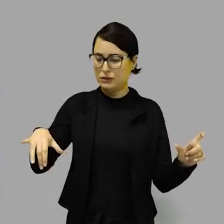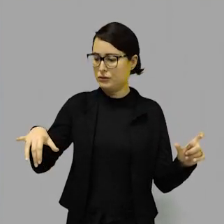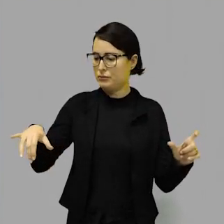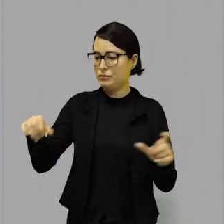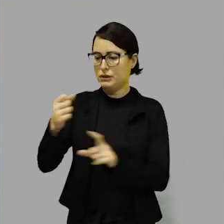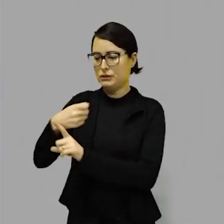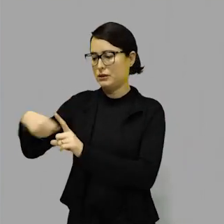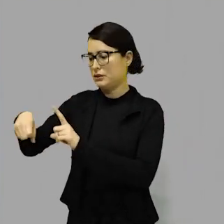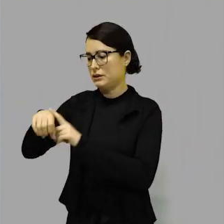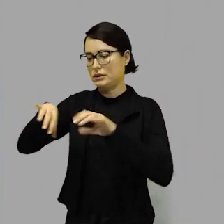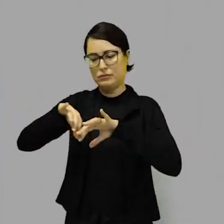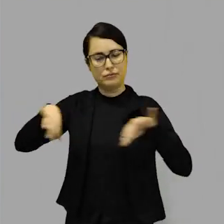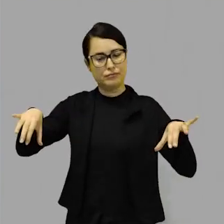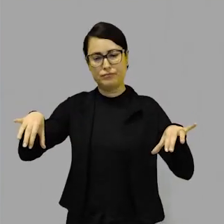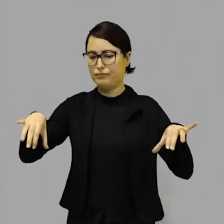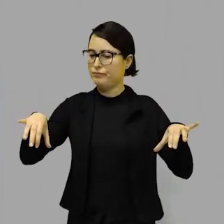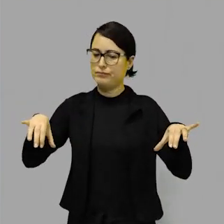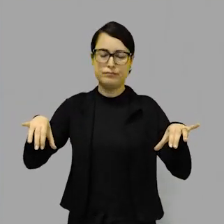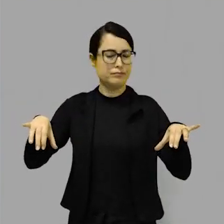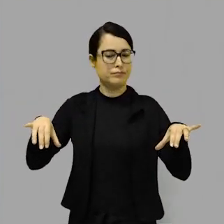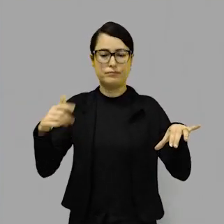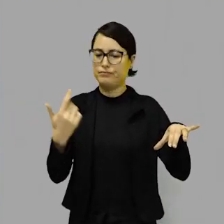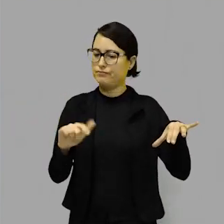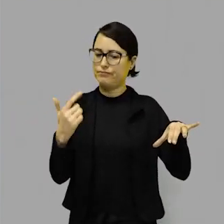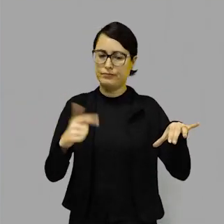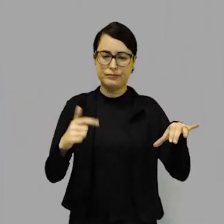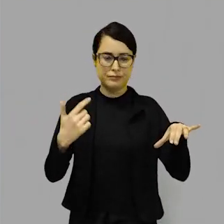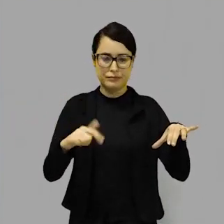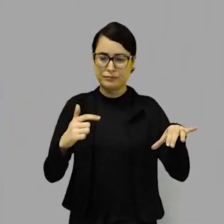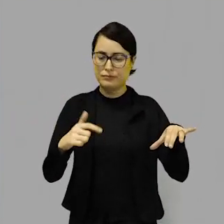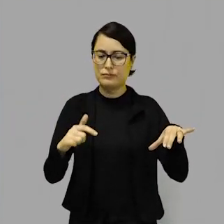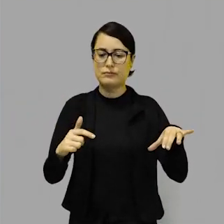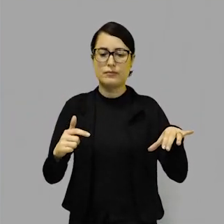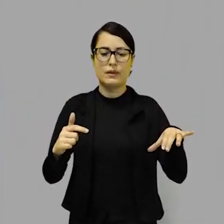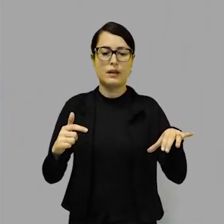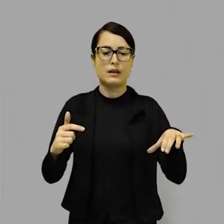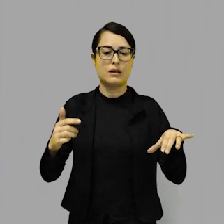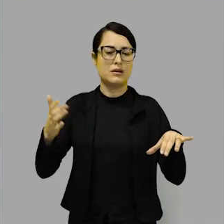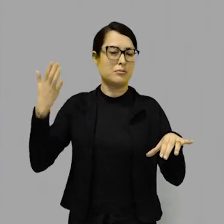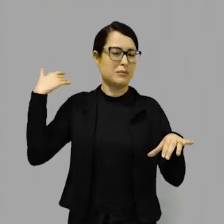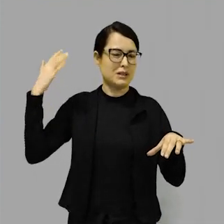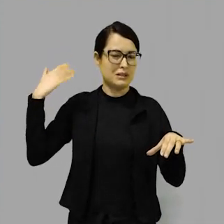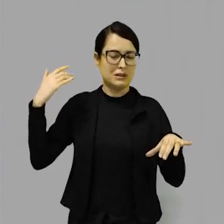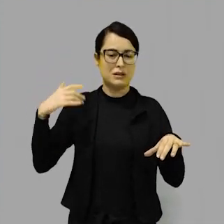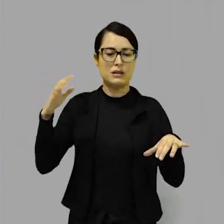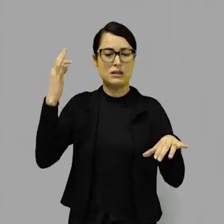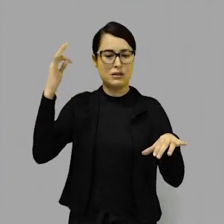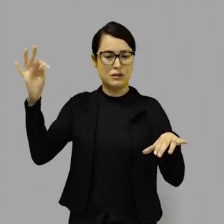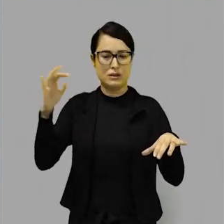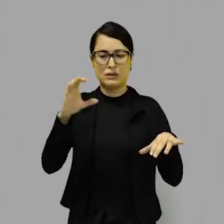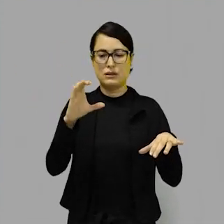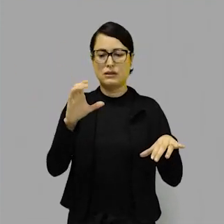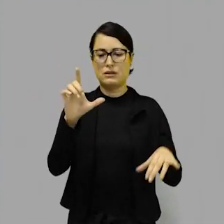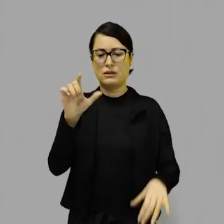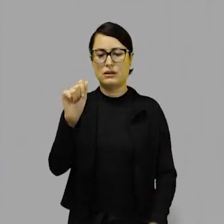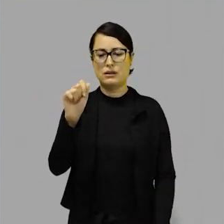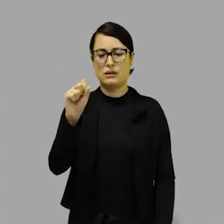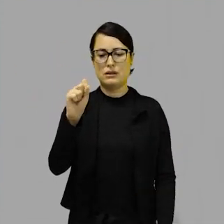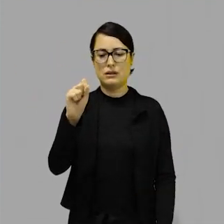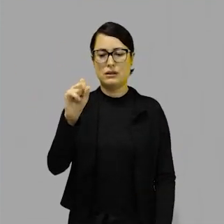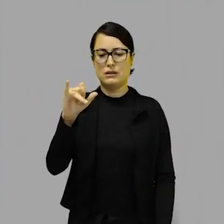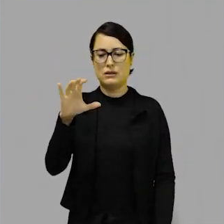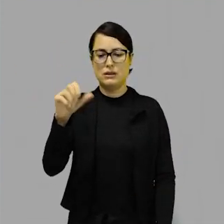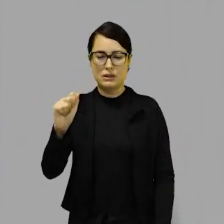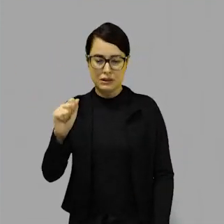e sociedade. Essa separação existia na teoria clássica, por isso que eu estou te falando agora que não existe para o